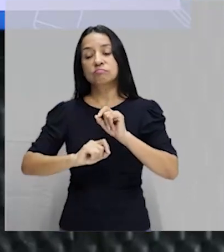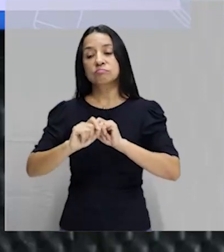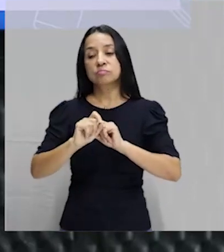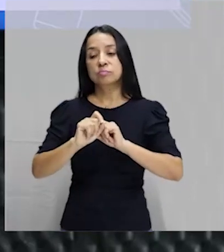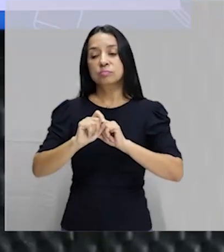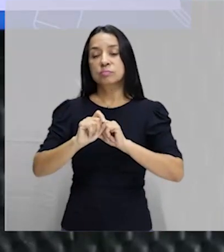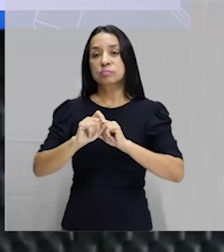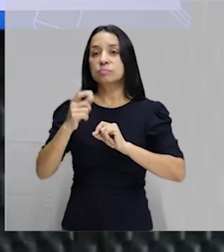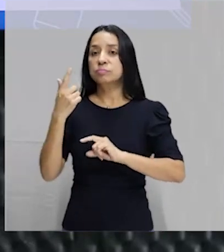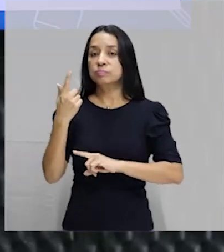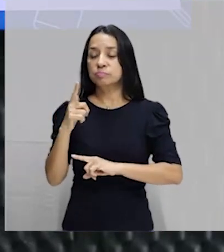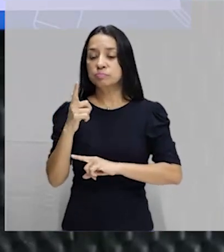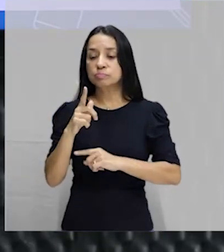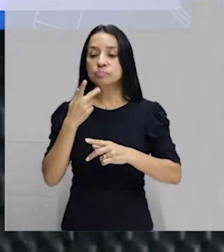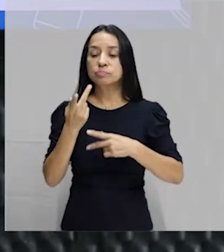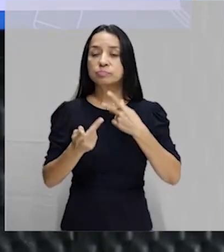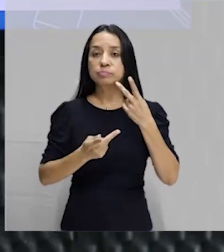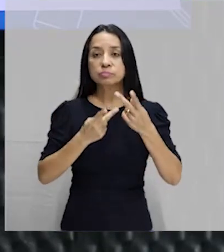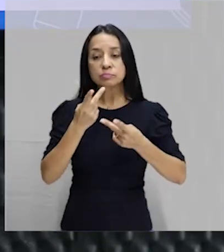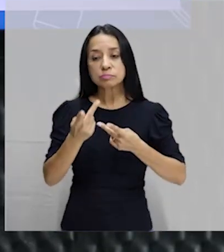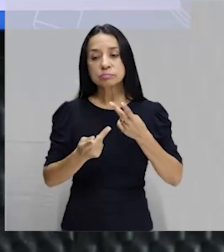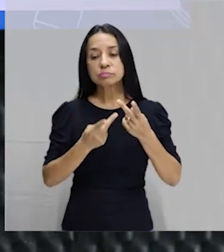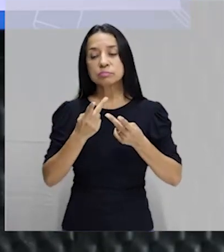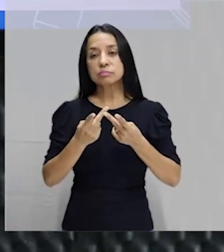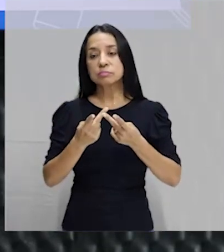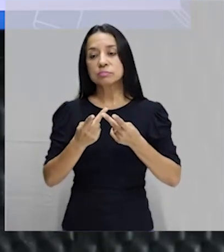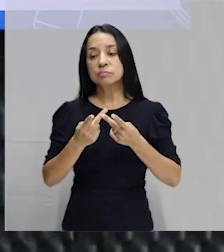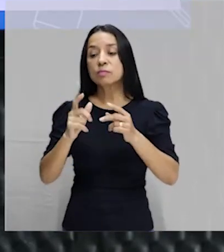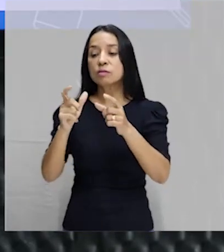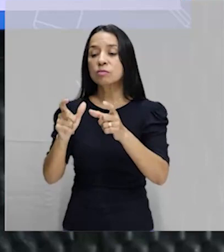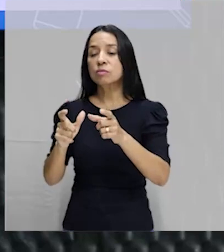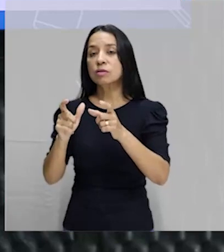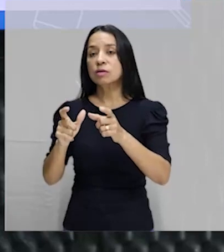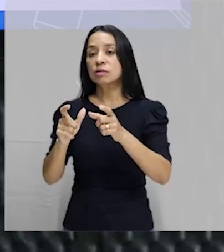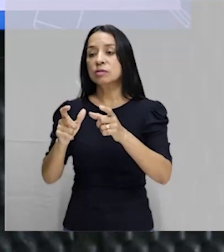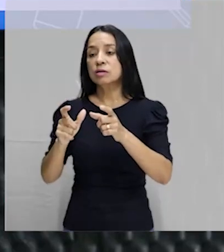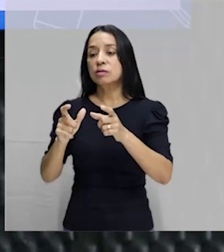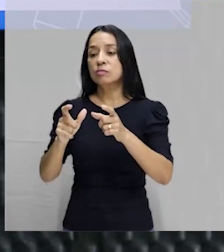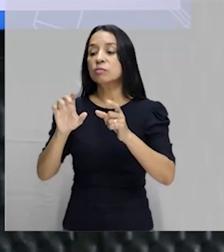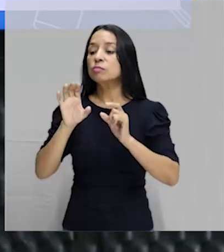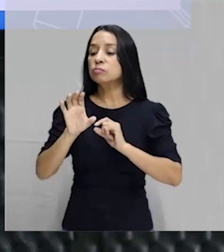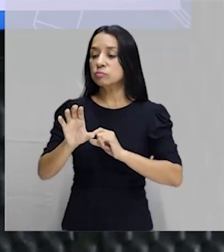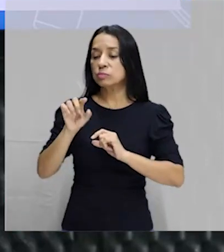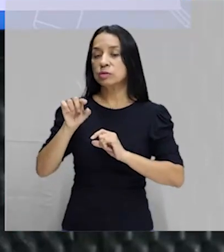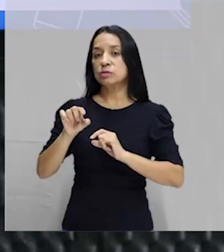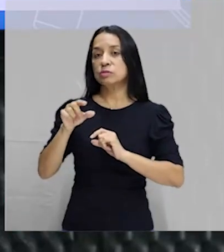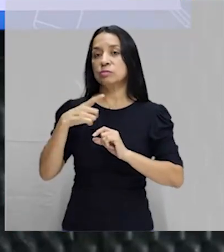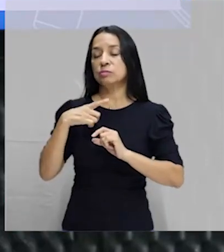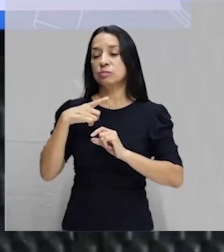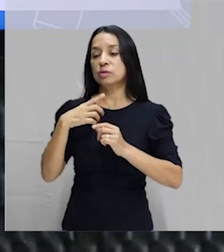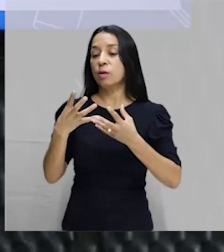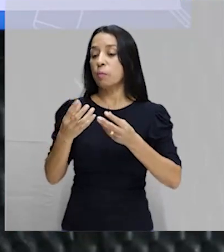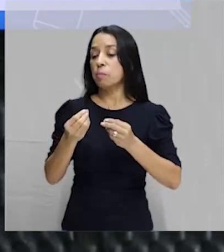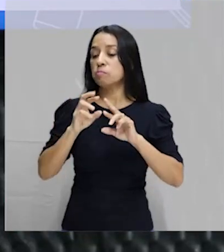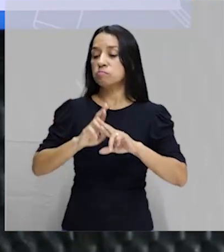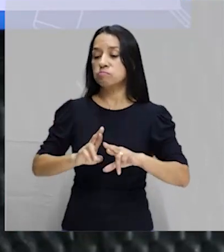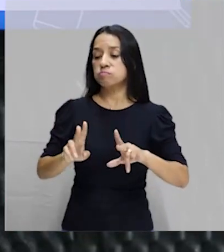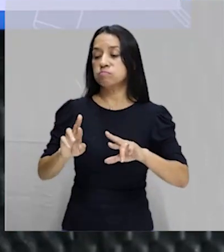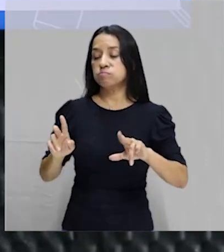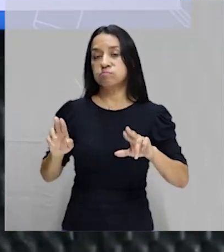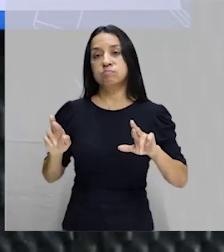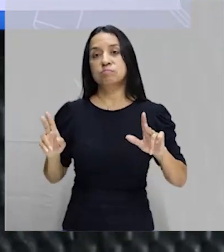que geograficamente falando, eles se localizavam de uma região onde você tem muita